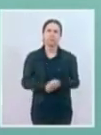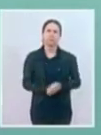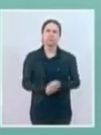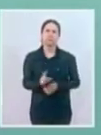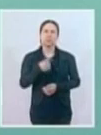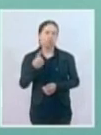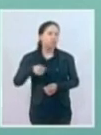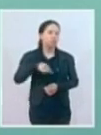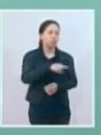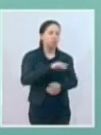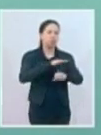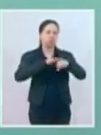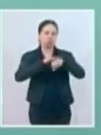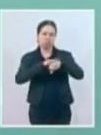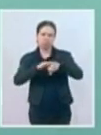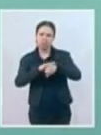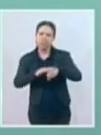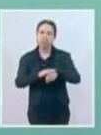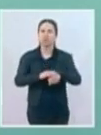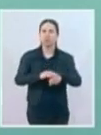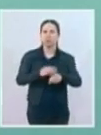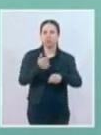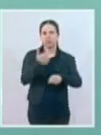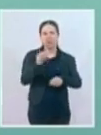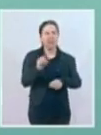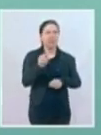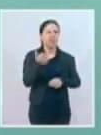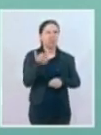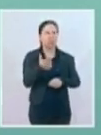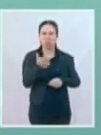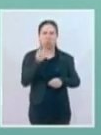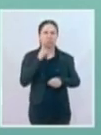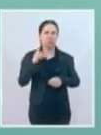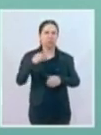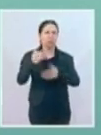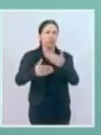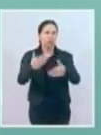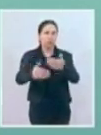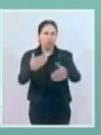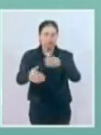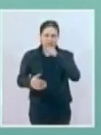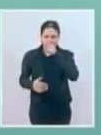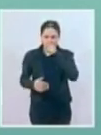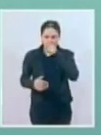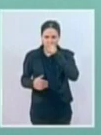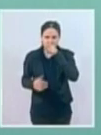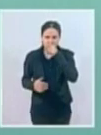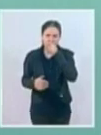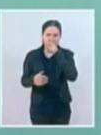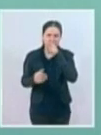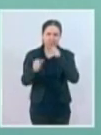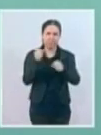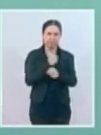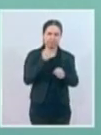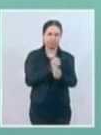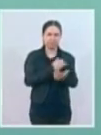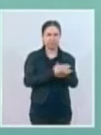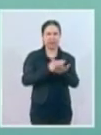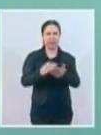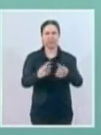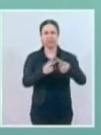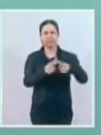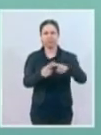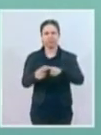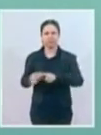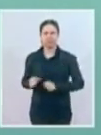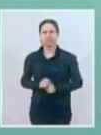conversamos, em seguida, média de 10, 12 dias, essas obras começaram. Olha. As obras começaram e ainda tem